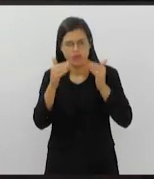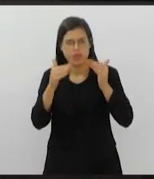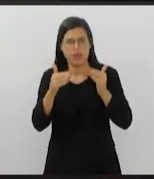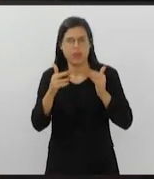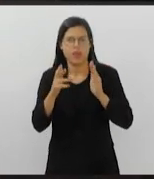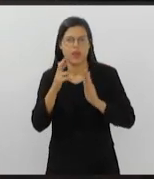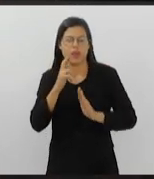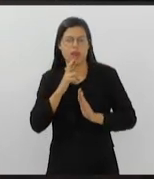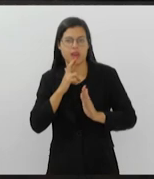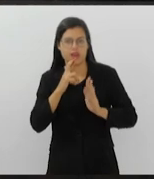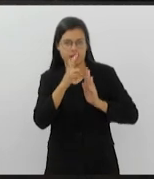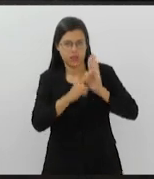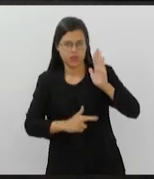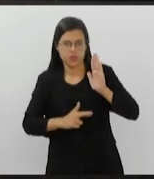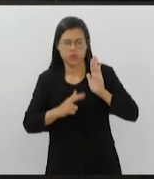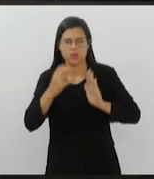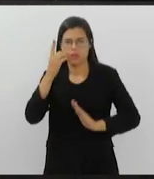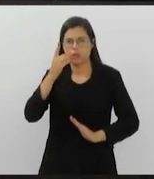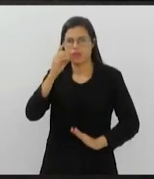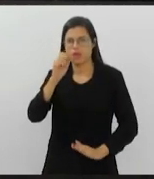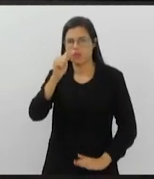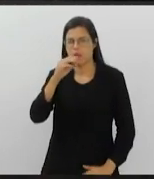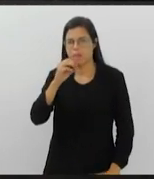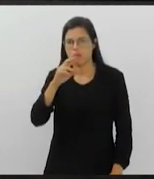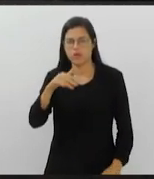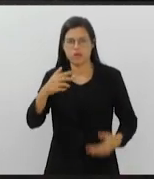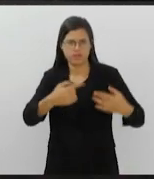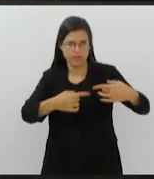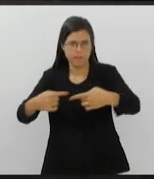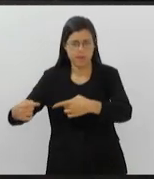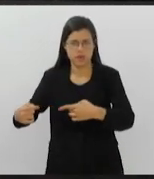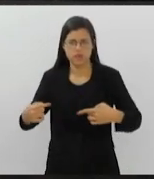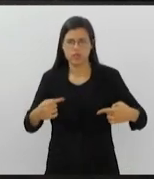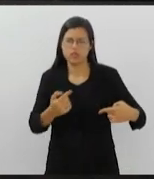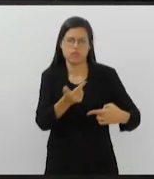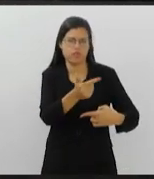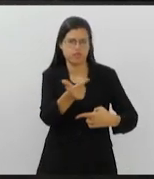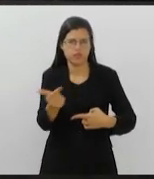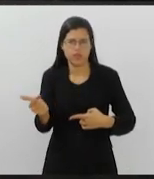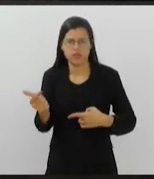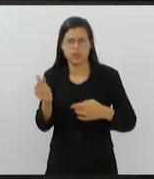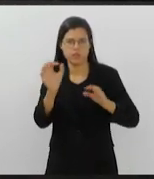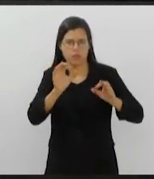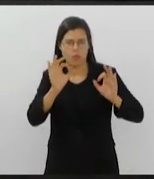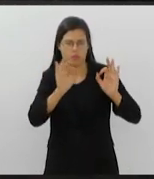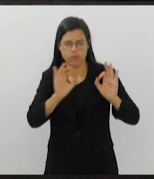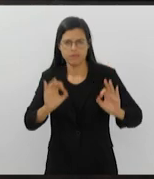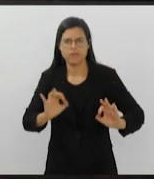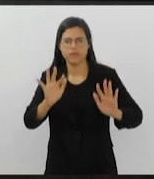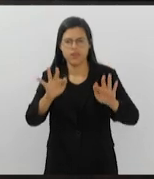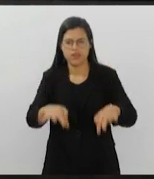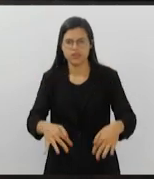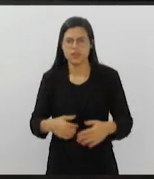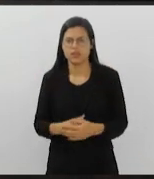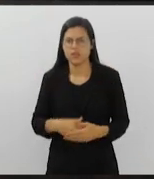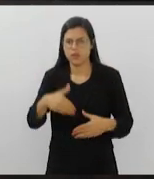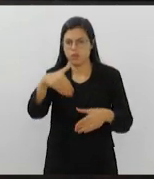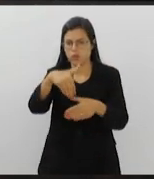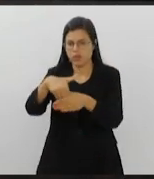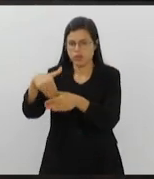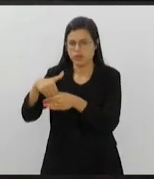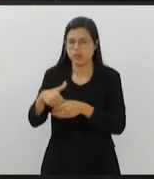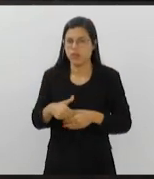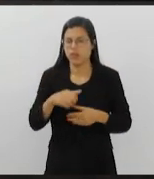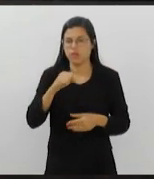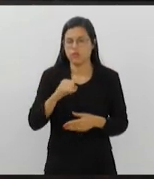do deputado Rodrigo Amorim. Em discussão, não havendo quem queira discutir, encerrada a discussão. Em votação, senhores